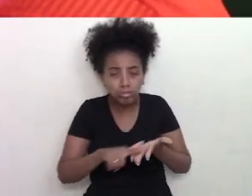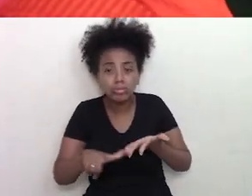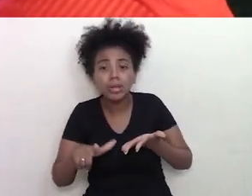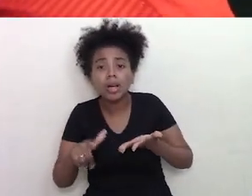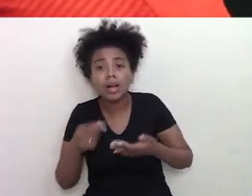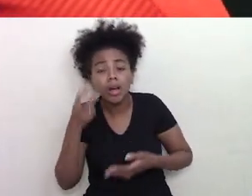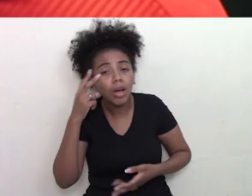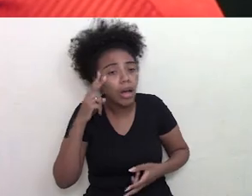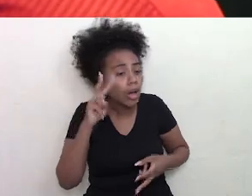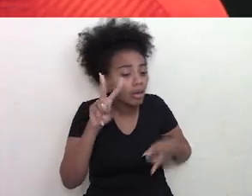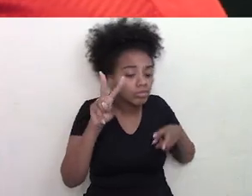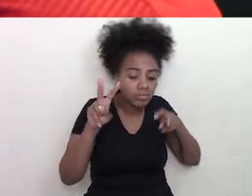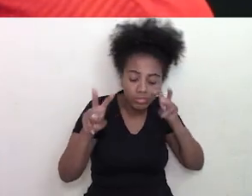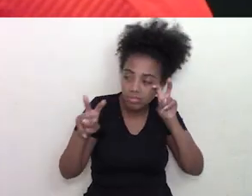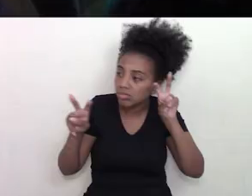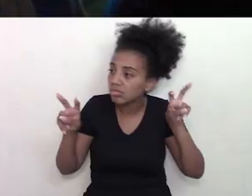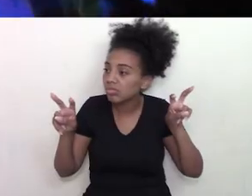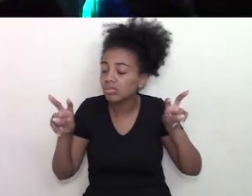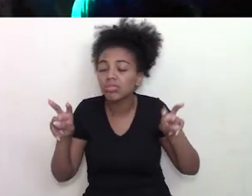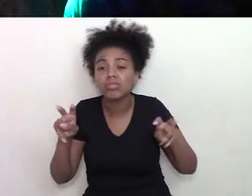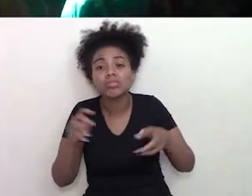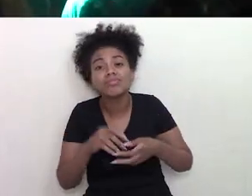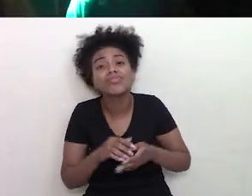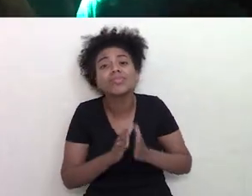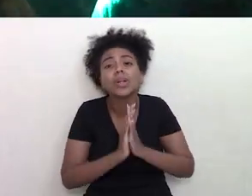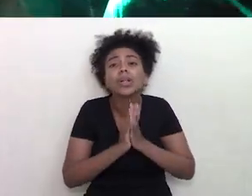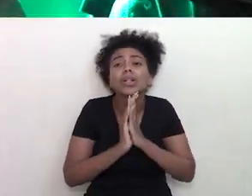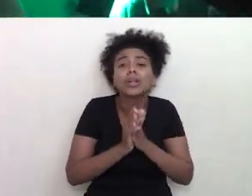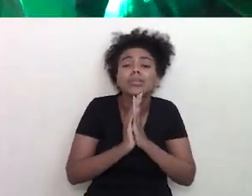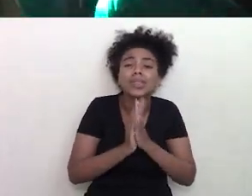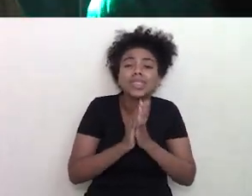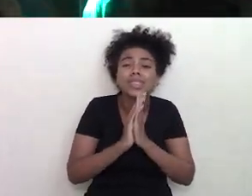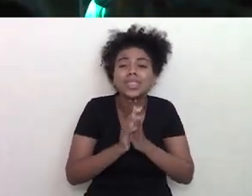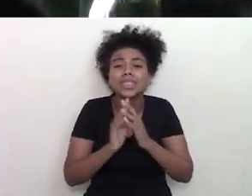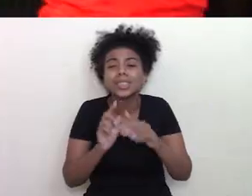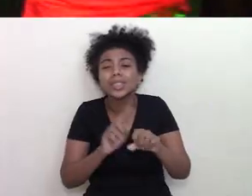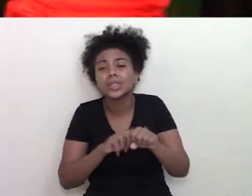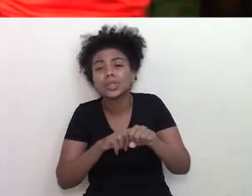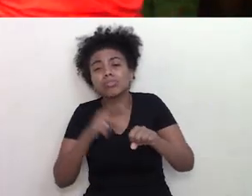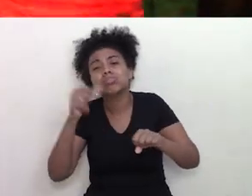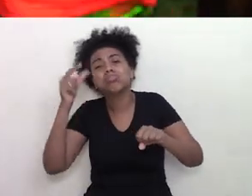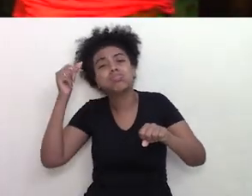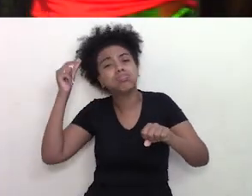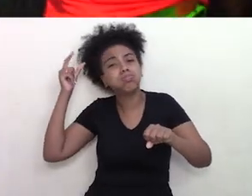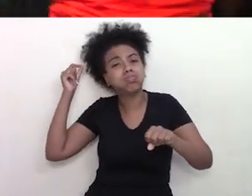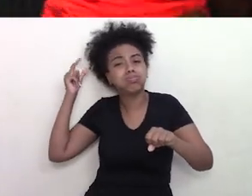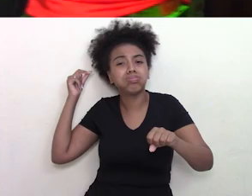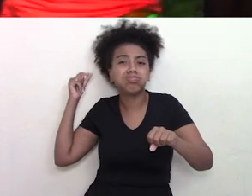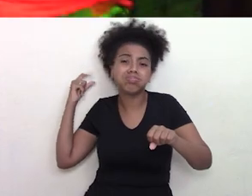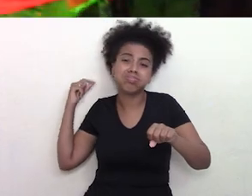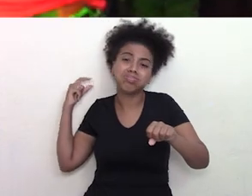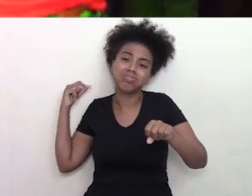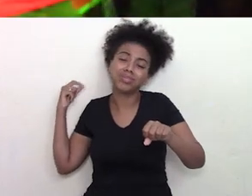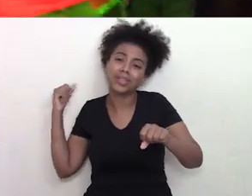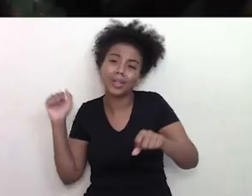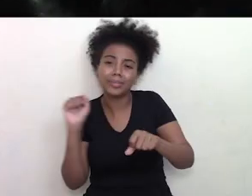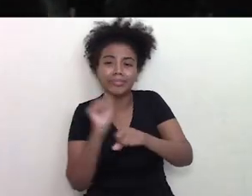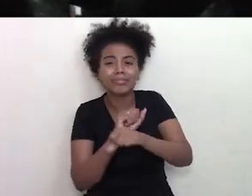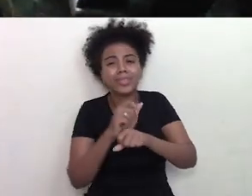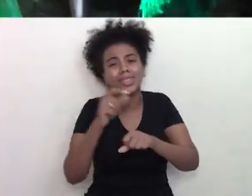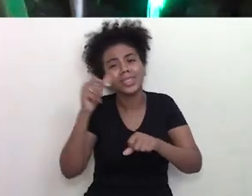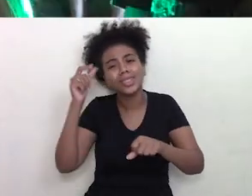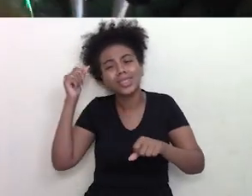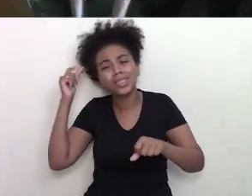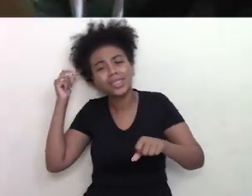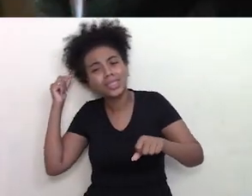vive olhando pro nada. Perdão, amor, se levei tempo demais, deixei uma porção de coisas